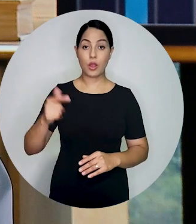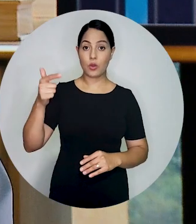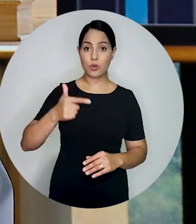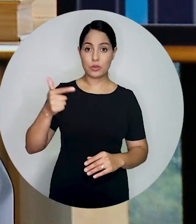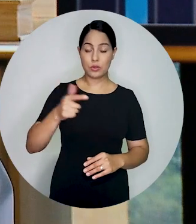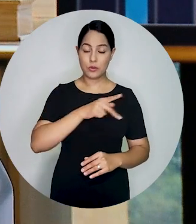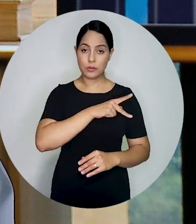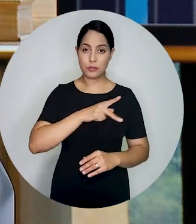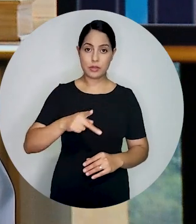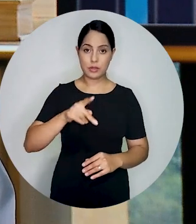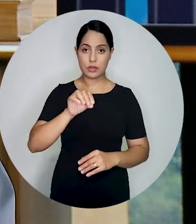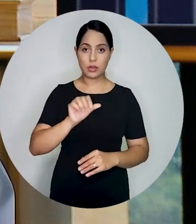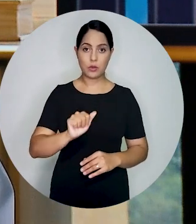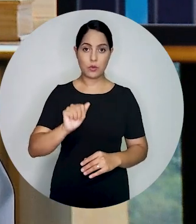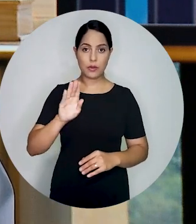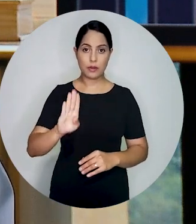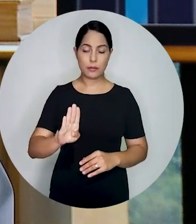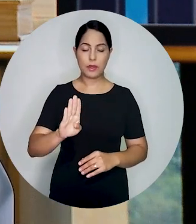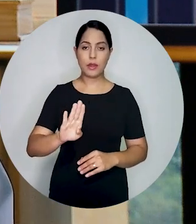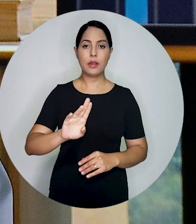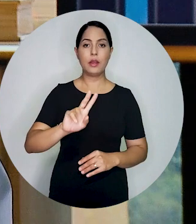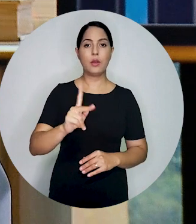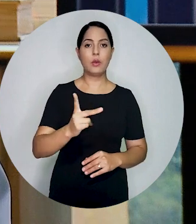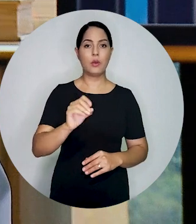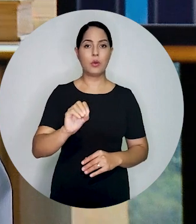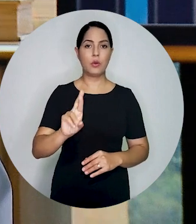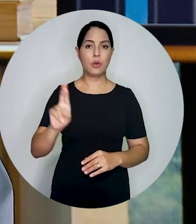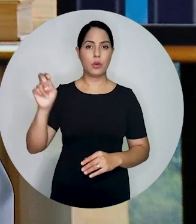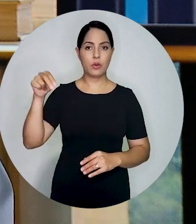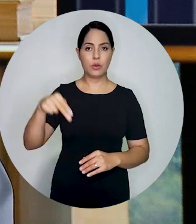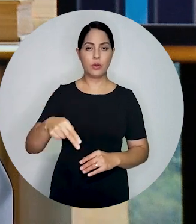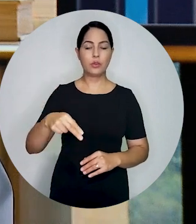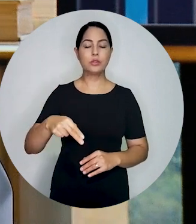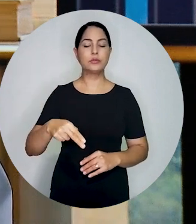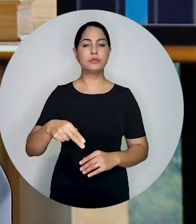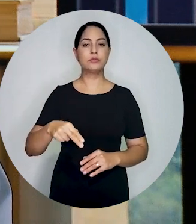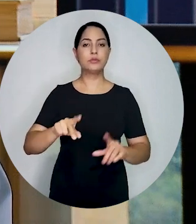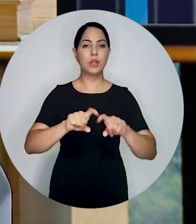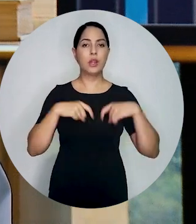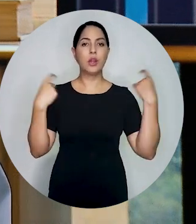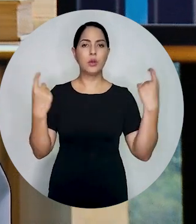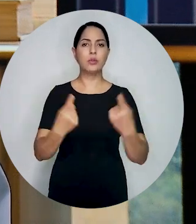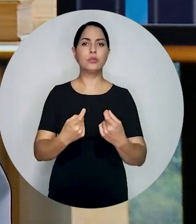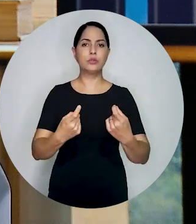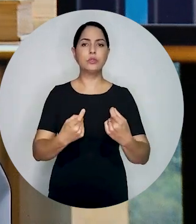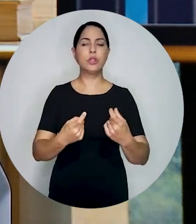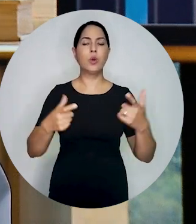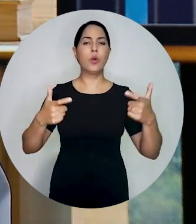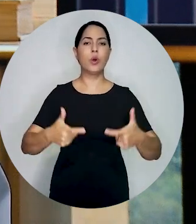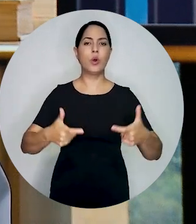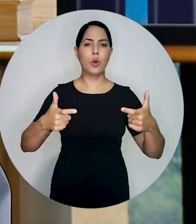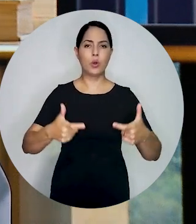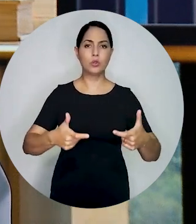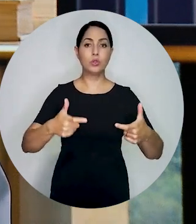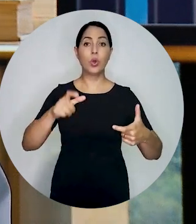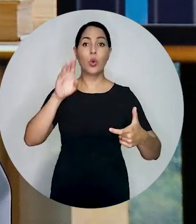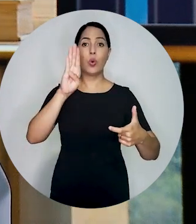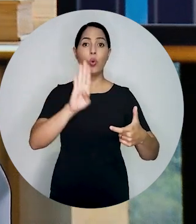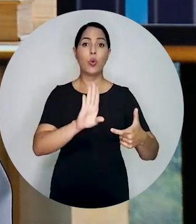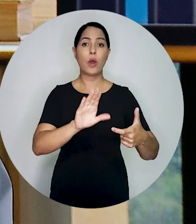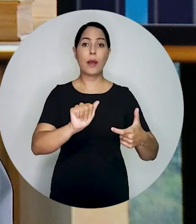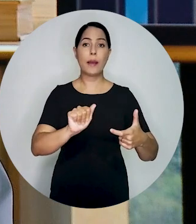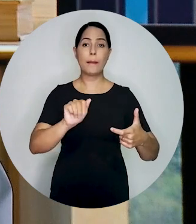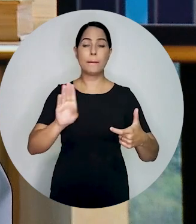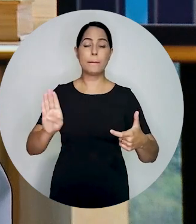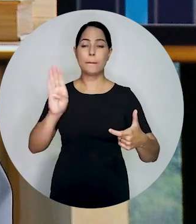O vice-presidente da Ordem dos Advogados do Brasil, Rafael Horne, se reuniu com comissões de direitos humanos das seccionais da OAB pelo